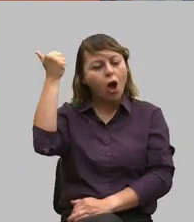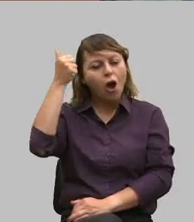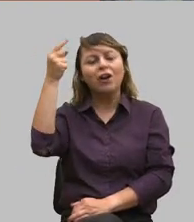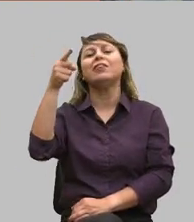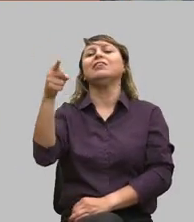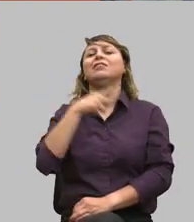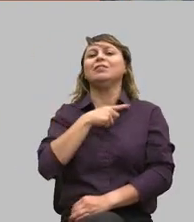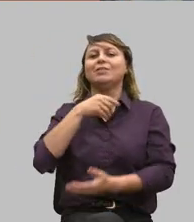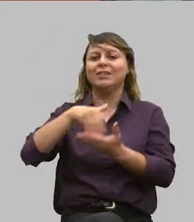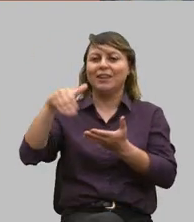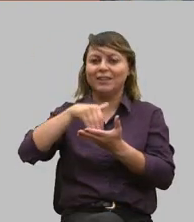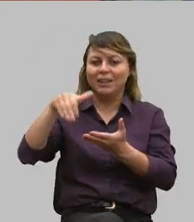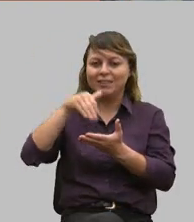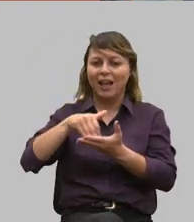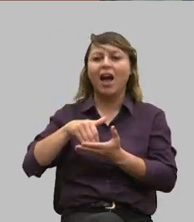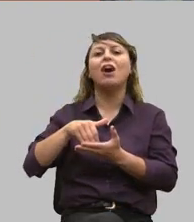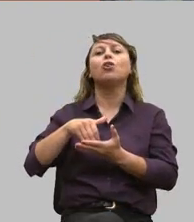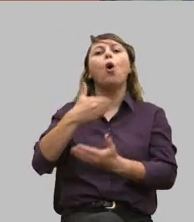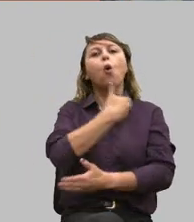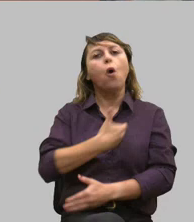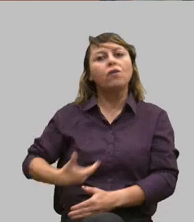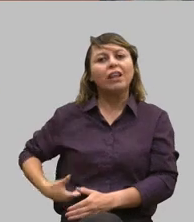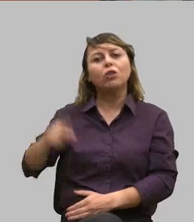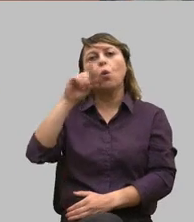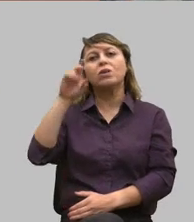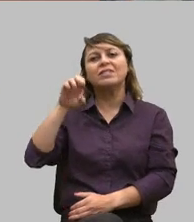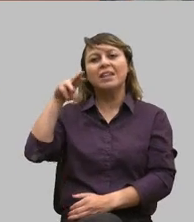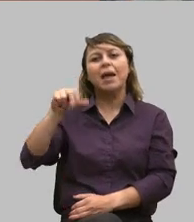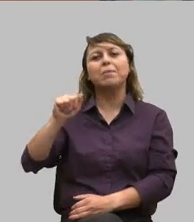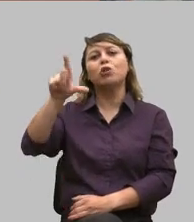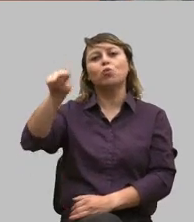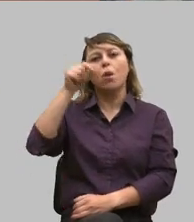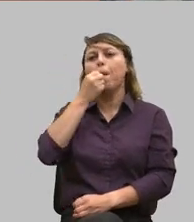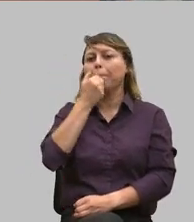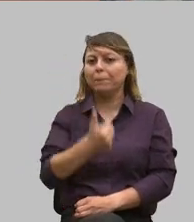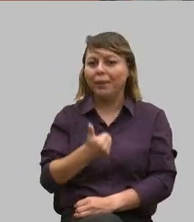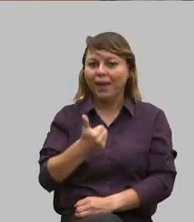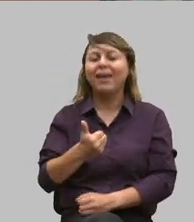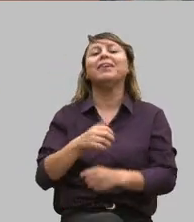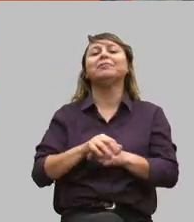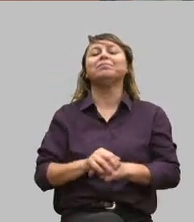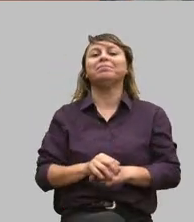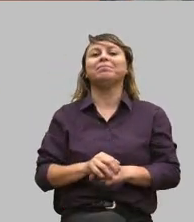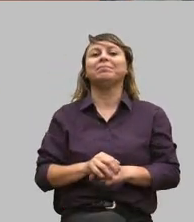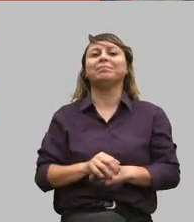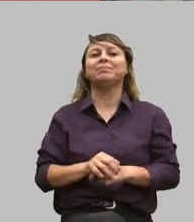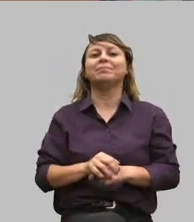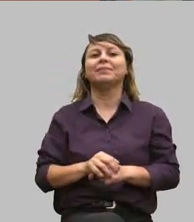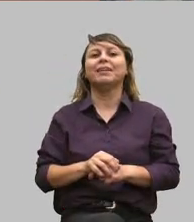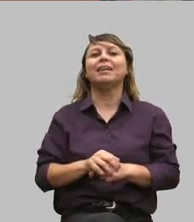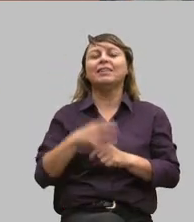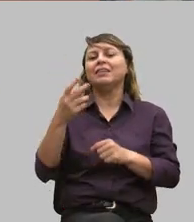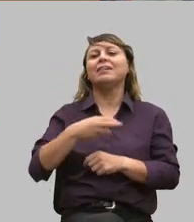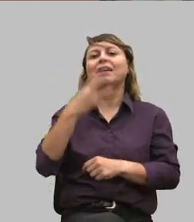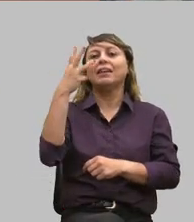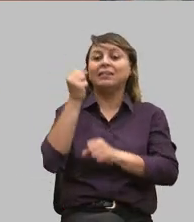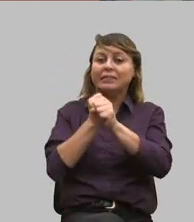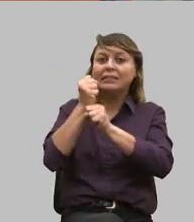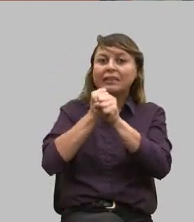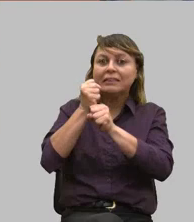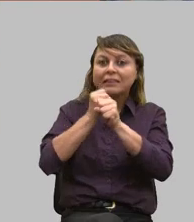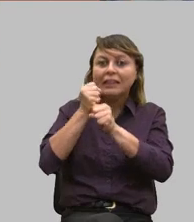teve o governador acertou muito bem Com certeza é o melhor secretário de saúde que Minas Gerais já teve né Eu já já tô 30 anos aqui na vida